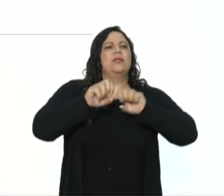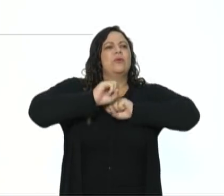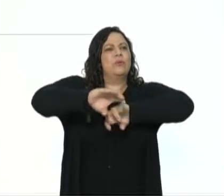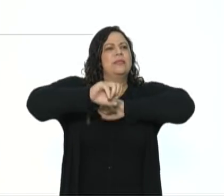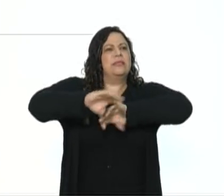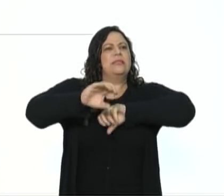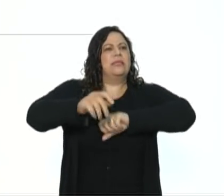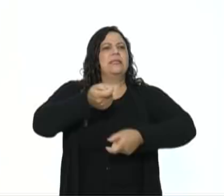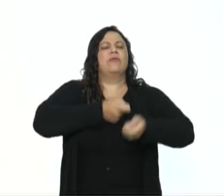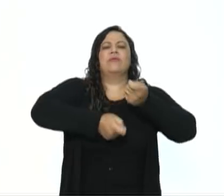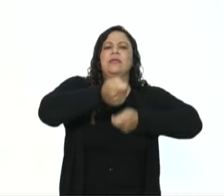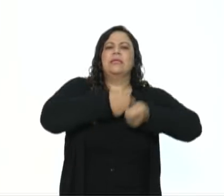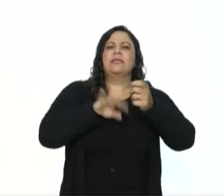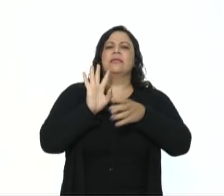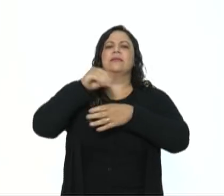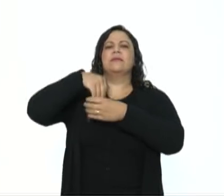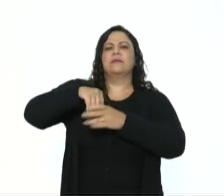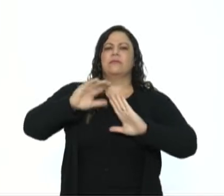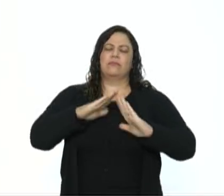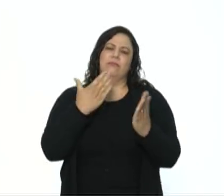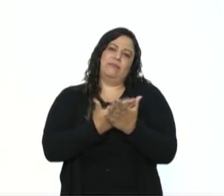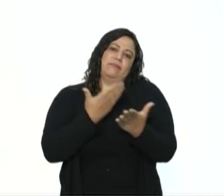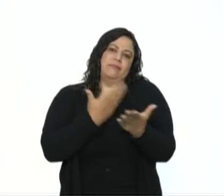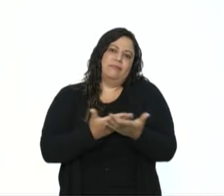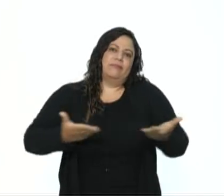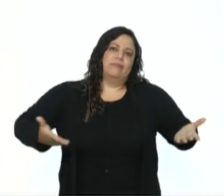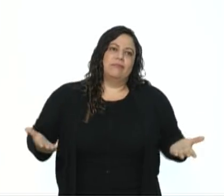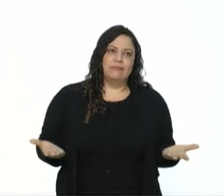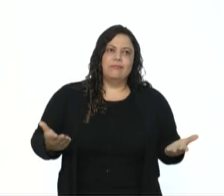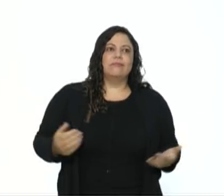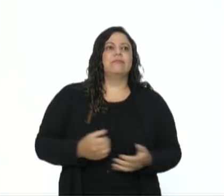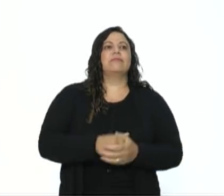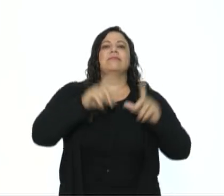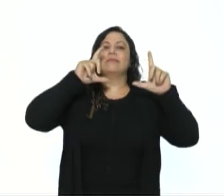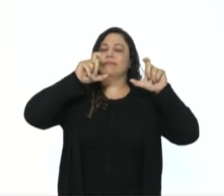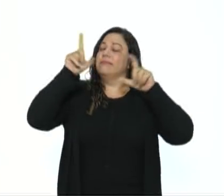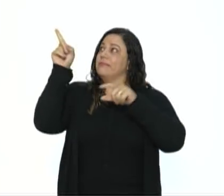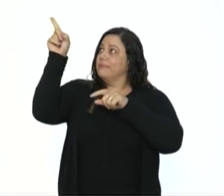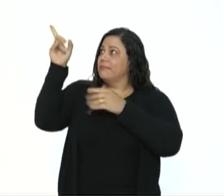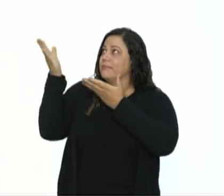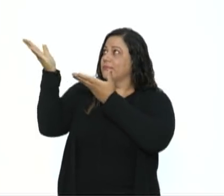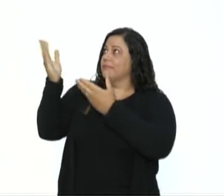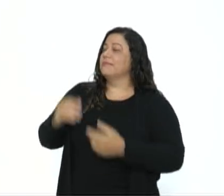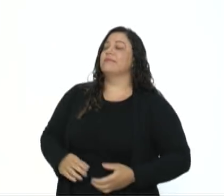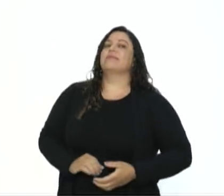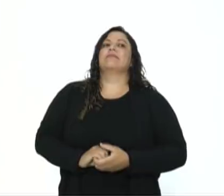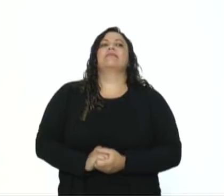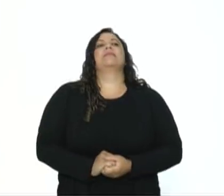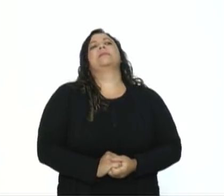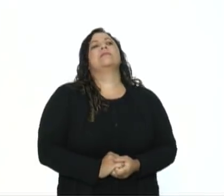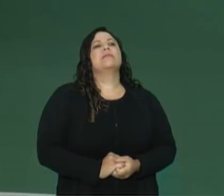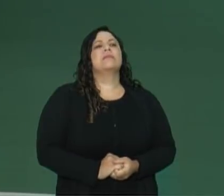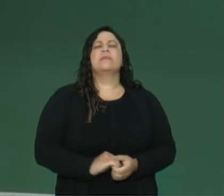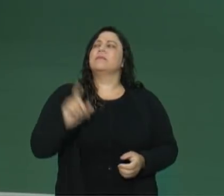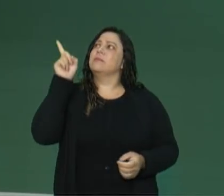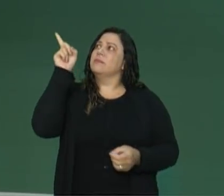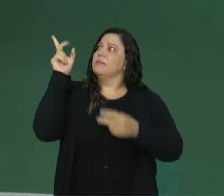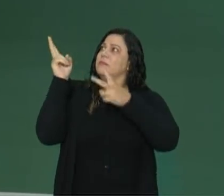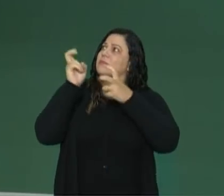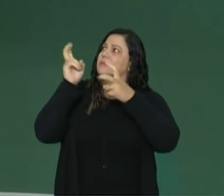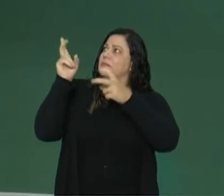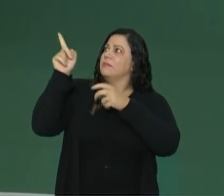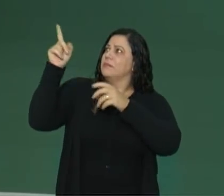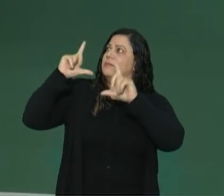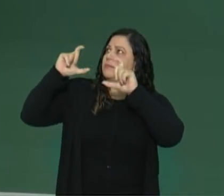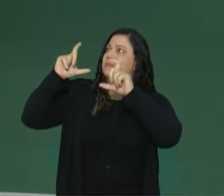nas escolas? As fotos, né? Você tem aqui nas fotos, para a gente analisar, na aula passada